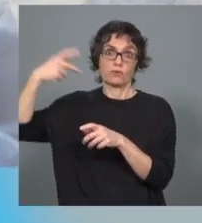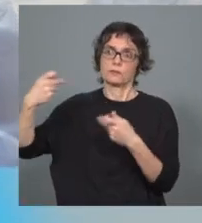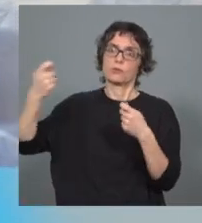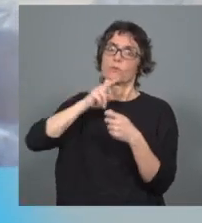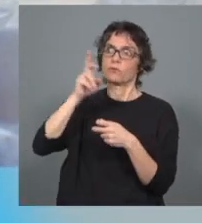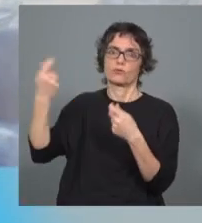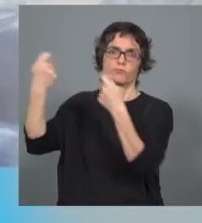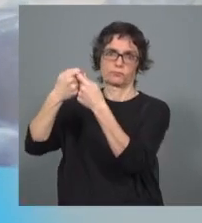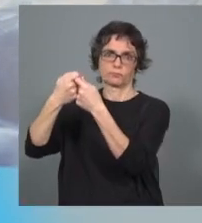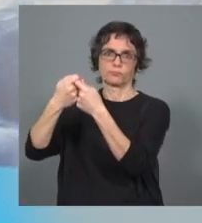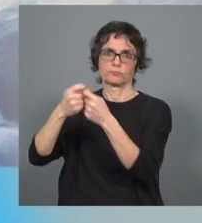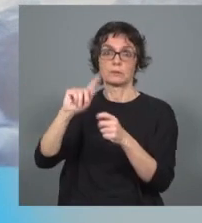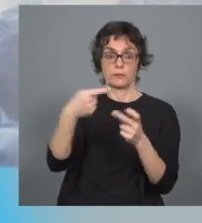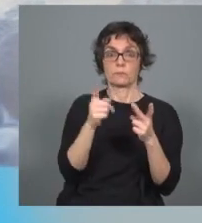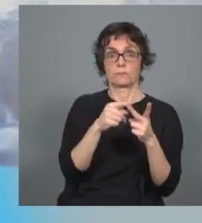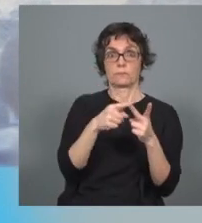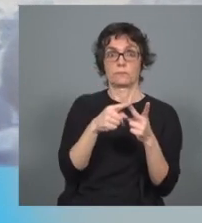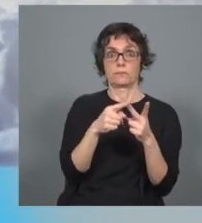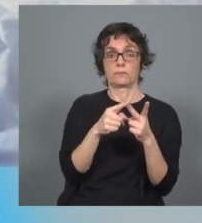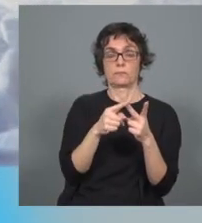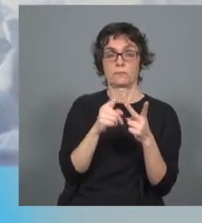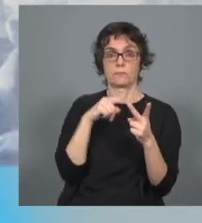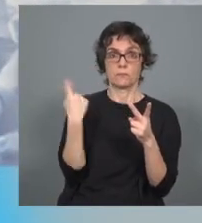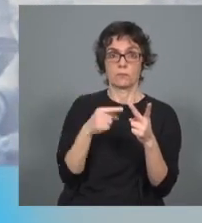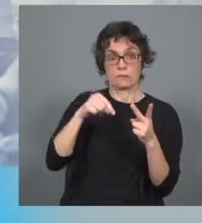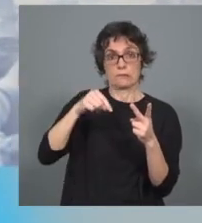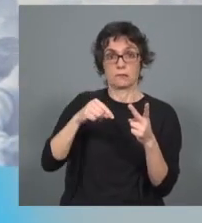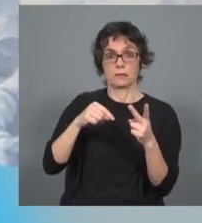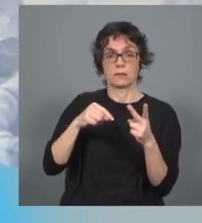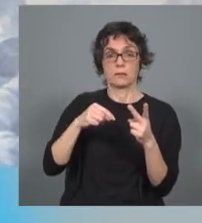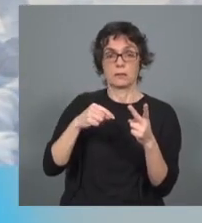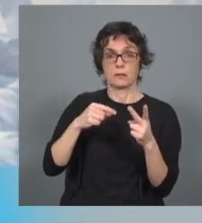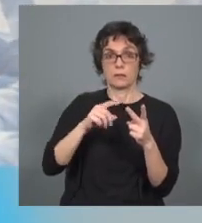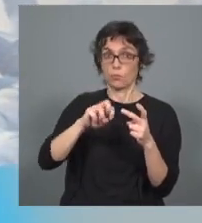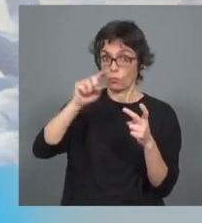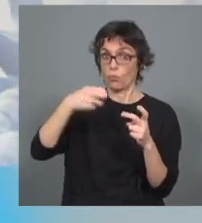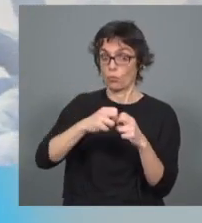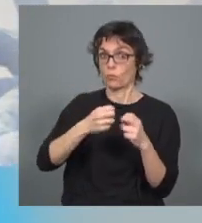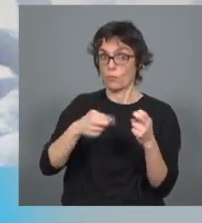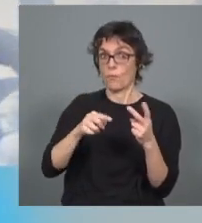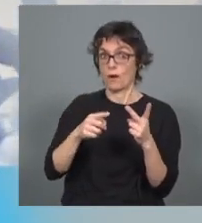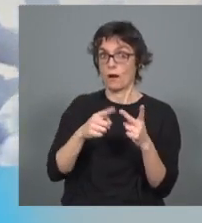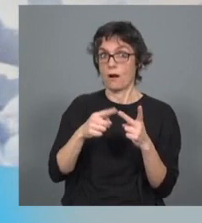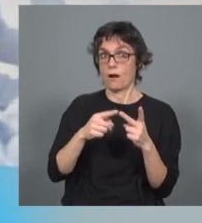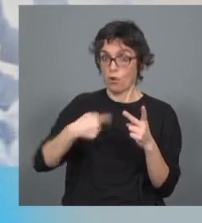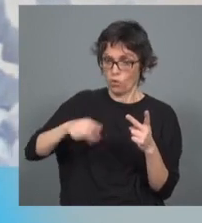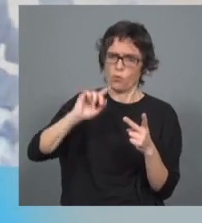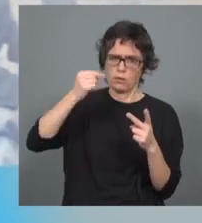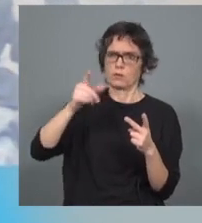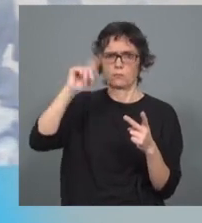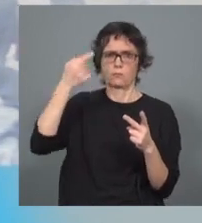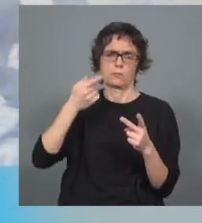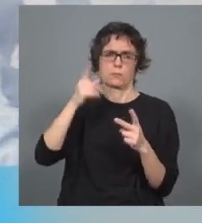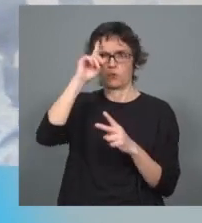excelente. E depois há o outro problema, de qualquer maneira, para nós inultrapassável, e não é só para nós, para nós, como para um conjunto de